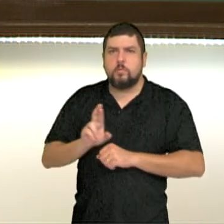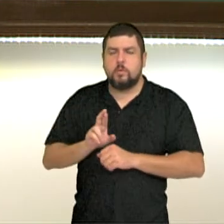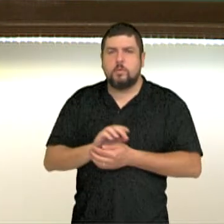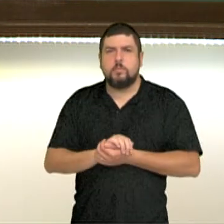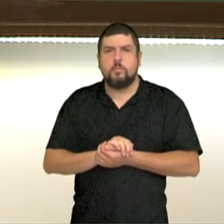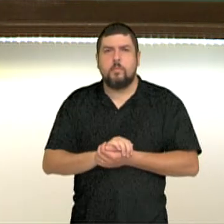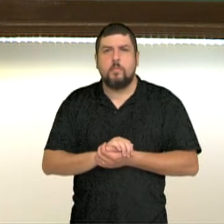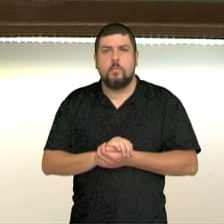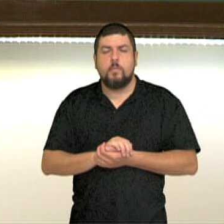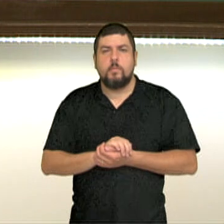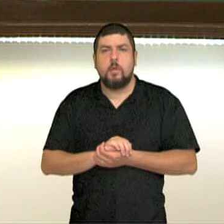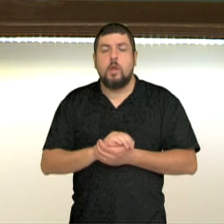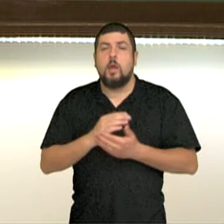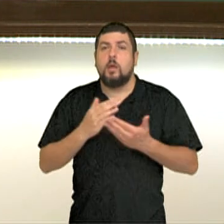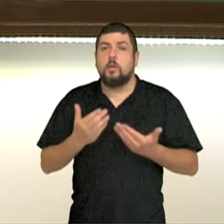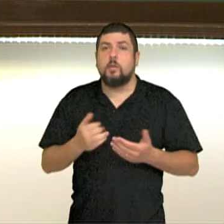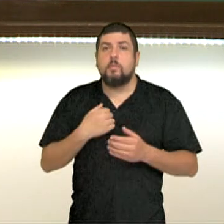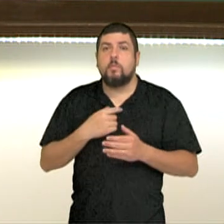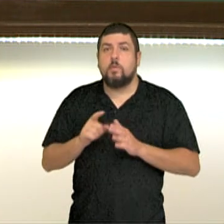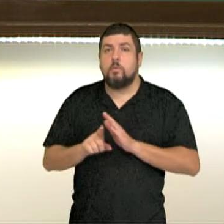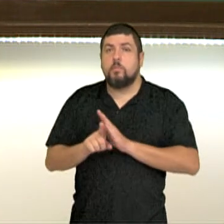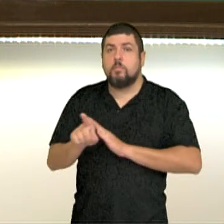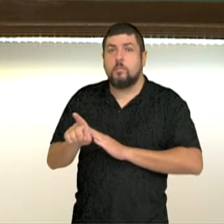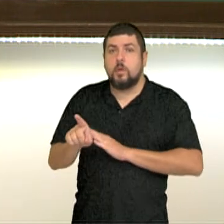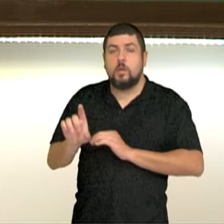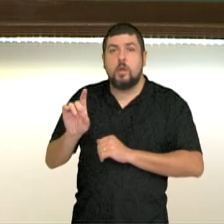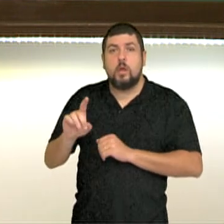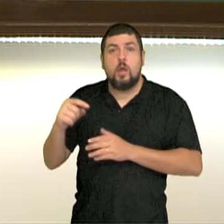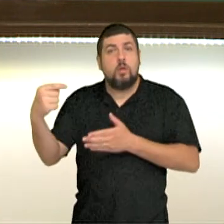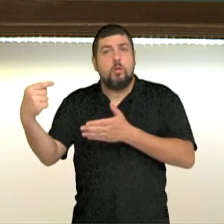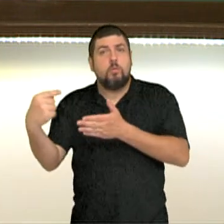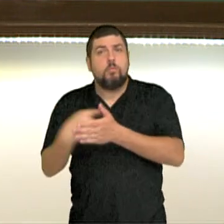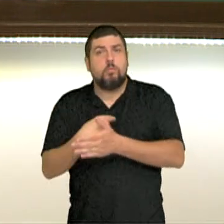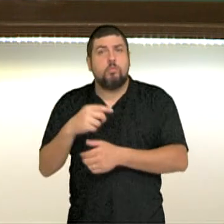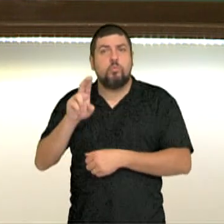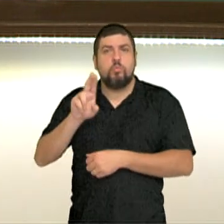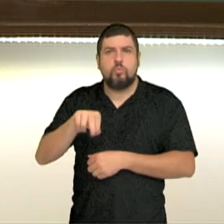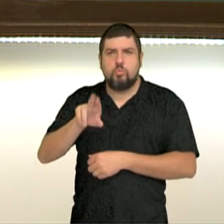sendo entrevistado, não vai perguntar. Ele só vai responder, tá?